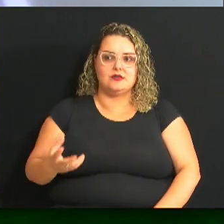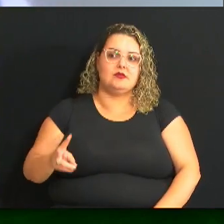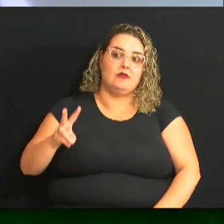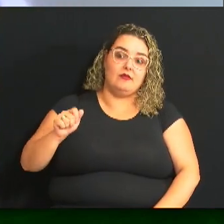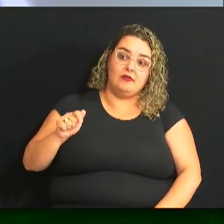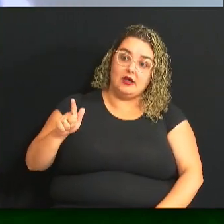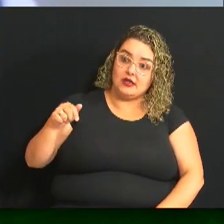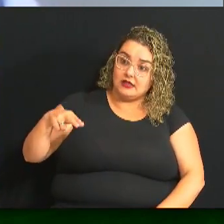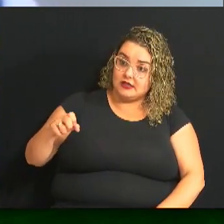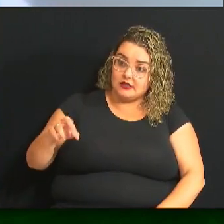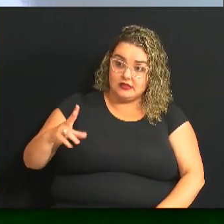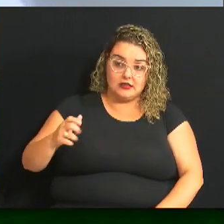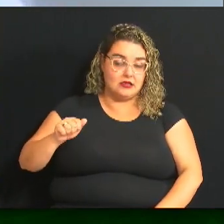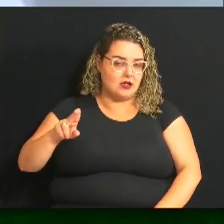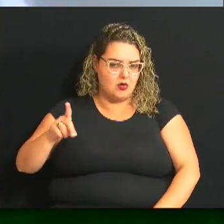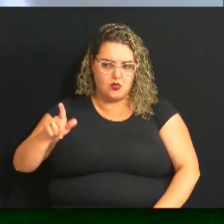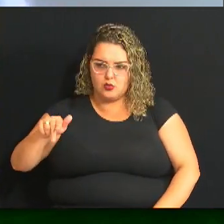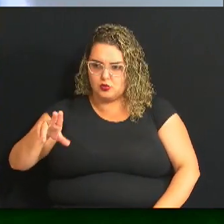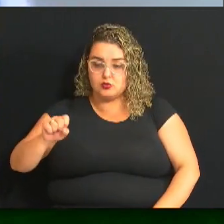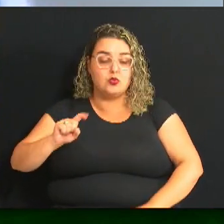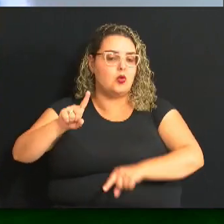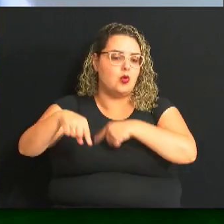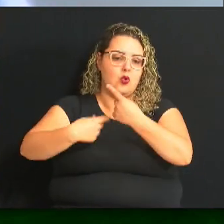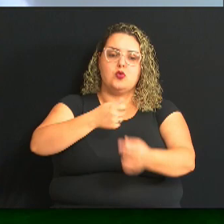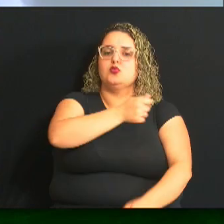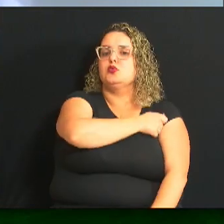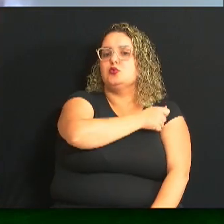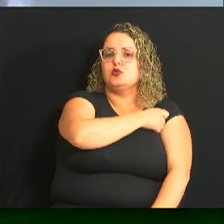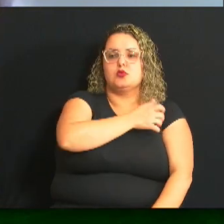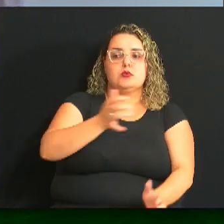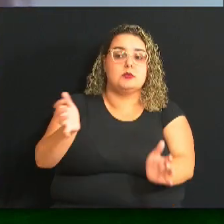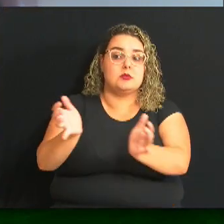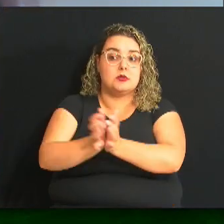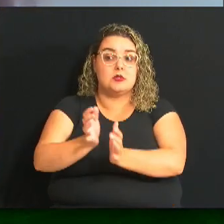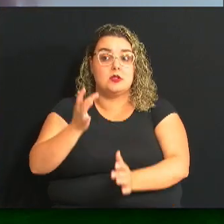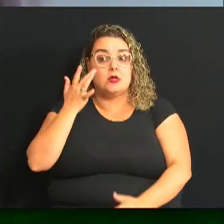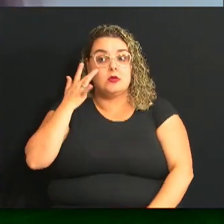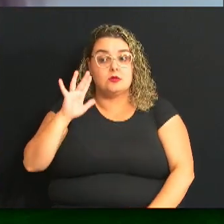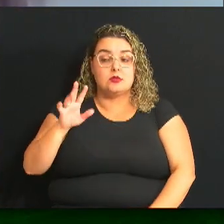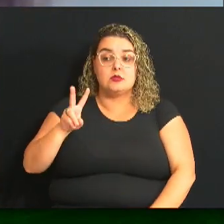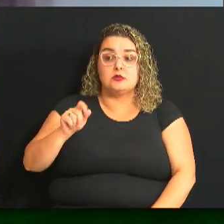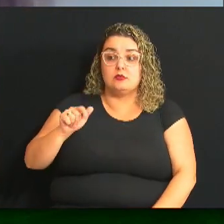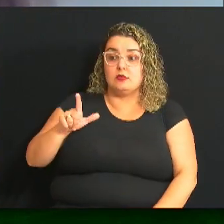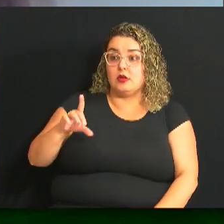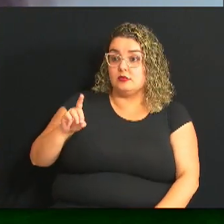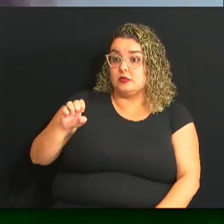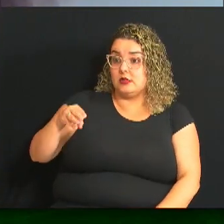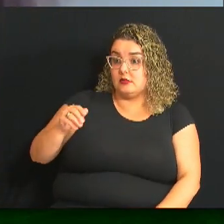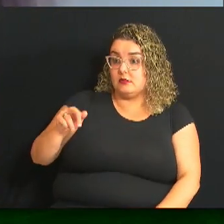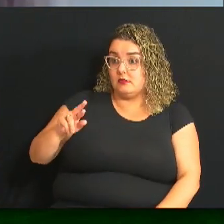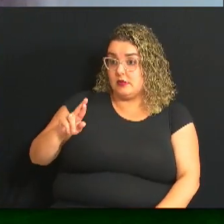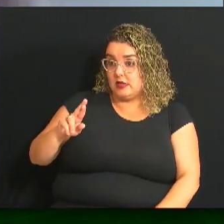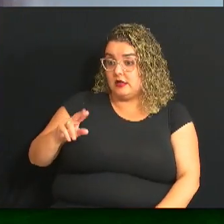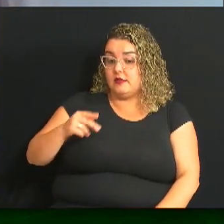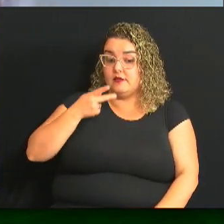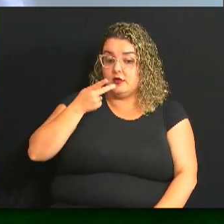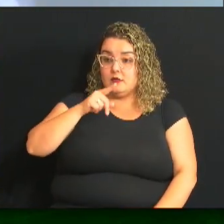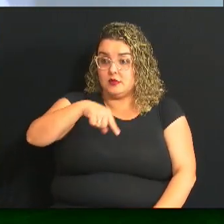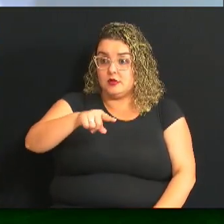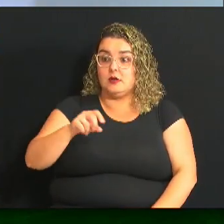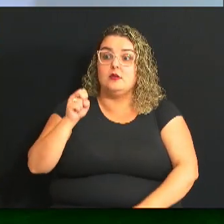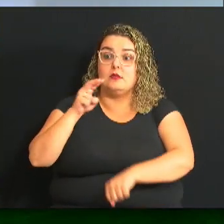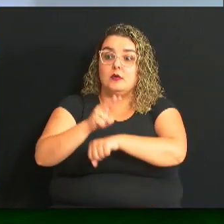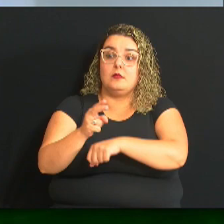e toda a equipe ainda, tem outros alunos da equipe, e eu não sei se o Valdemar falou para vocês, nós ganhamos uma vaga que é uma vaga